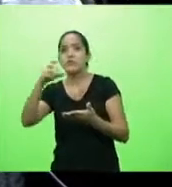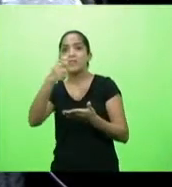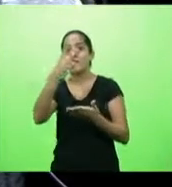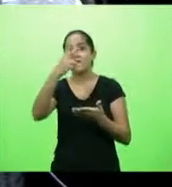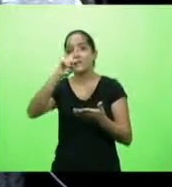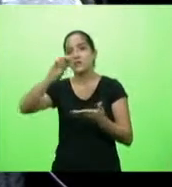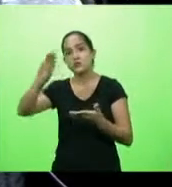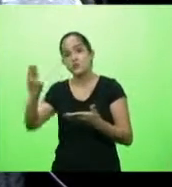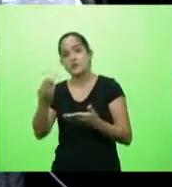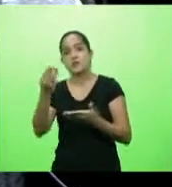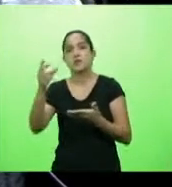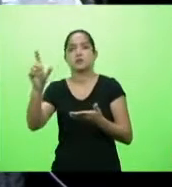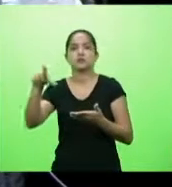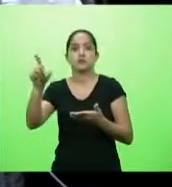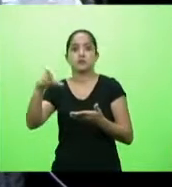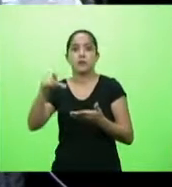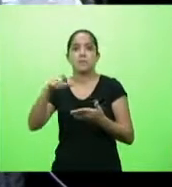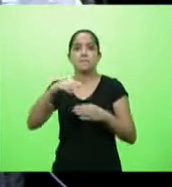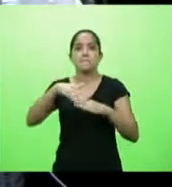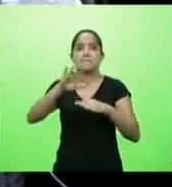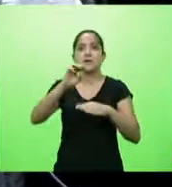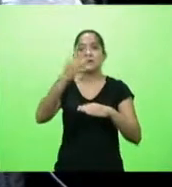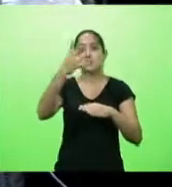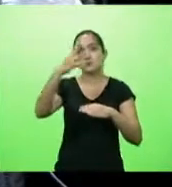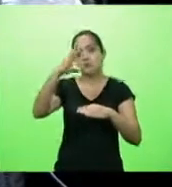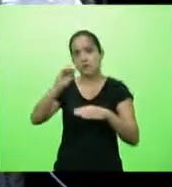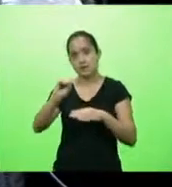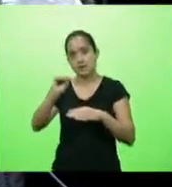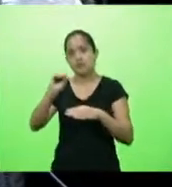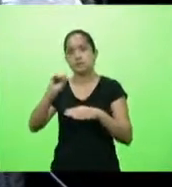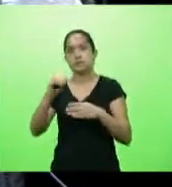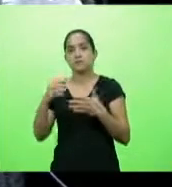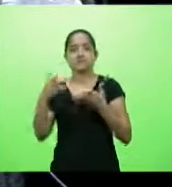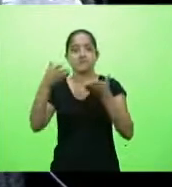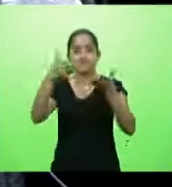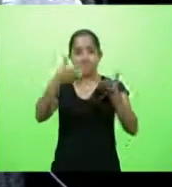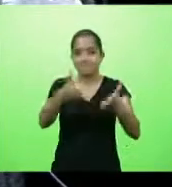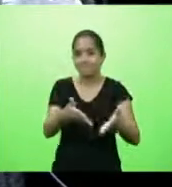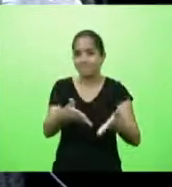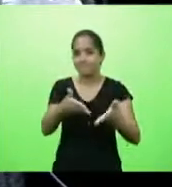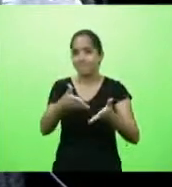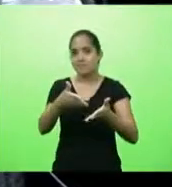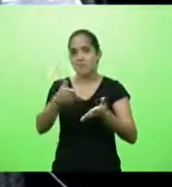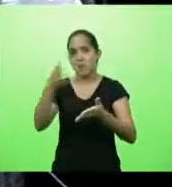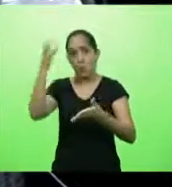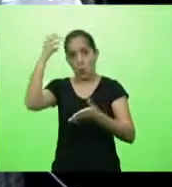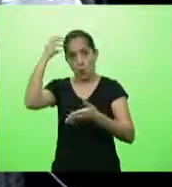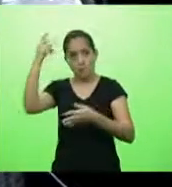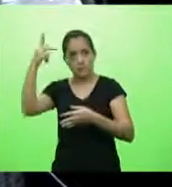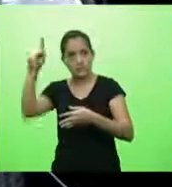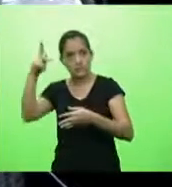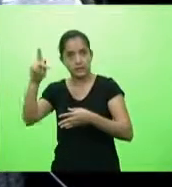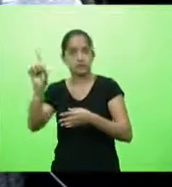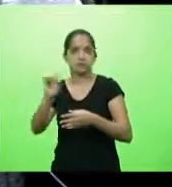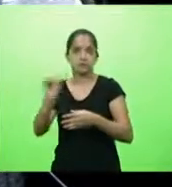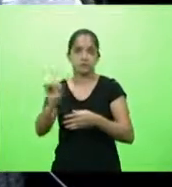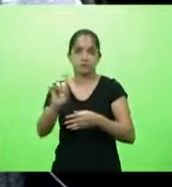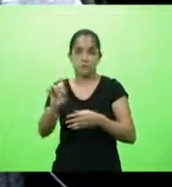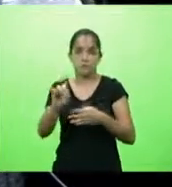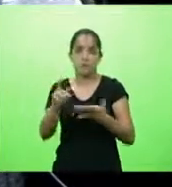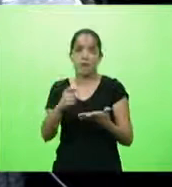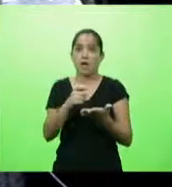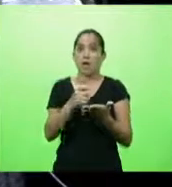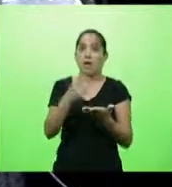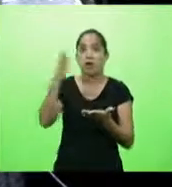abril mais 40 milhões de doses. Então, se não está chegando tanto assim, não é culpa do presidente que está comprando, é culpa